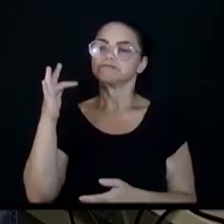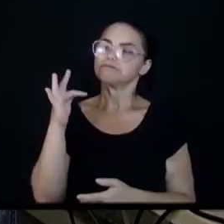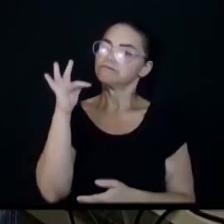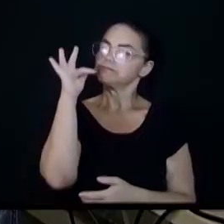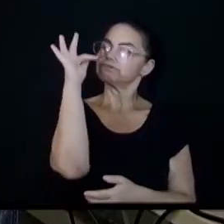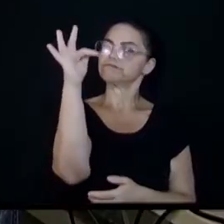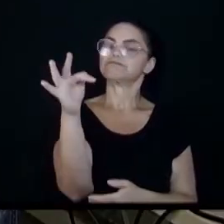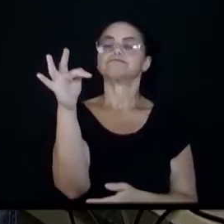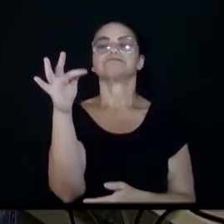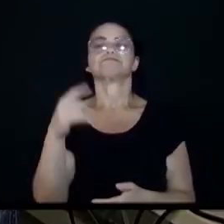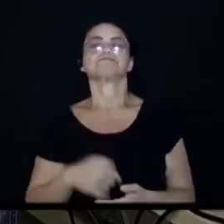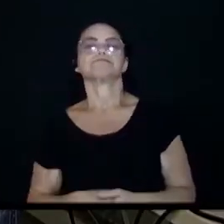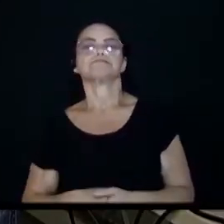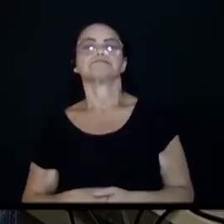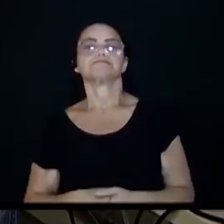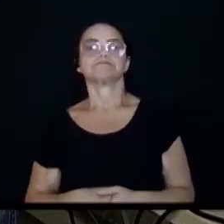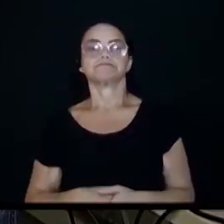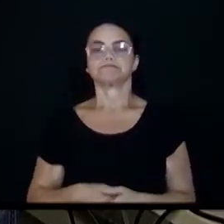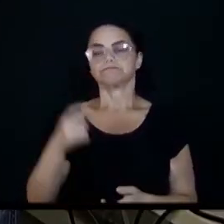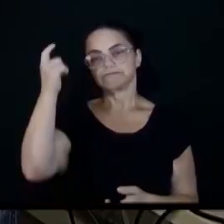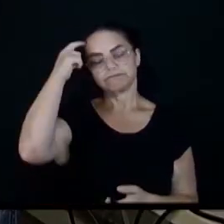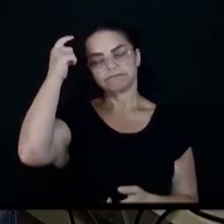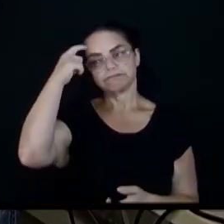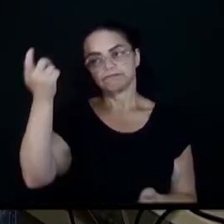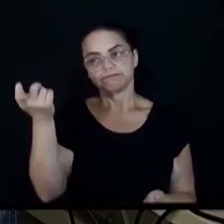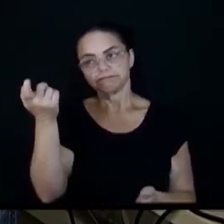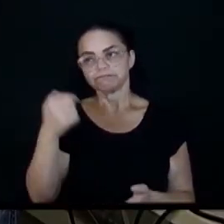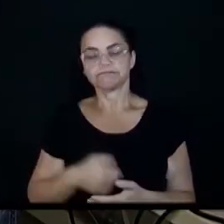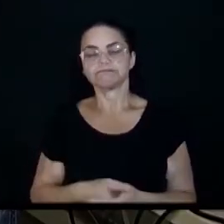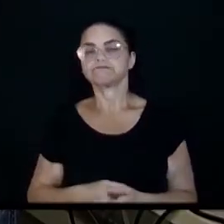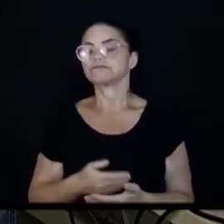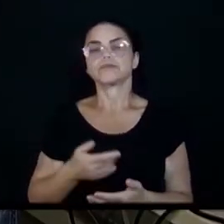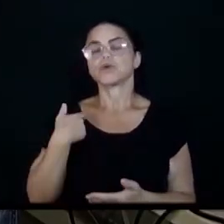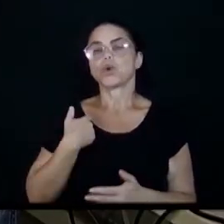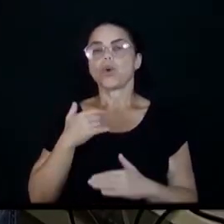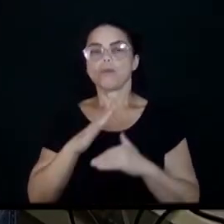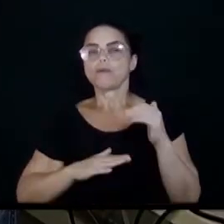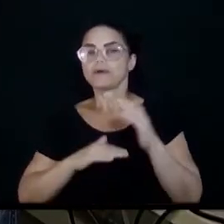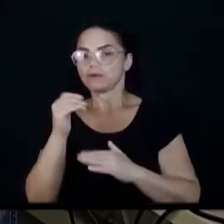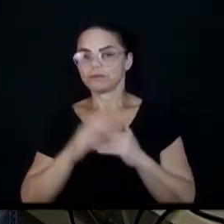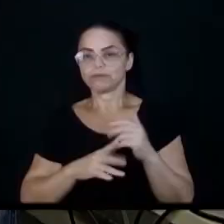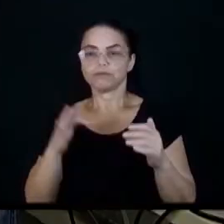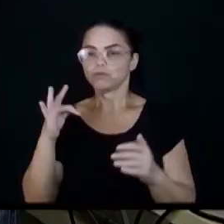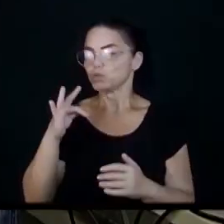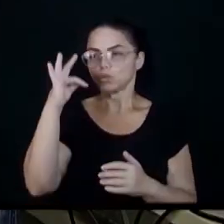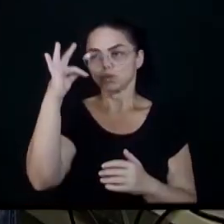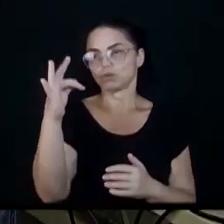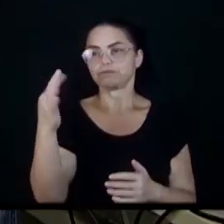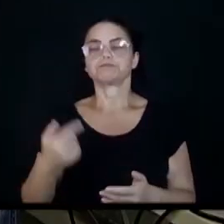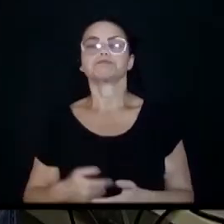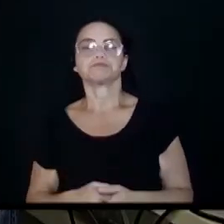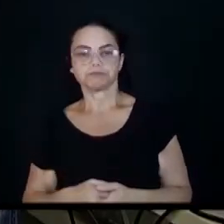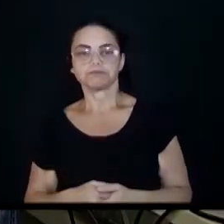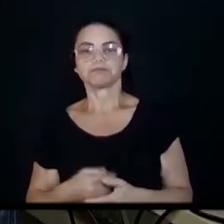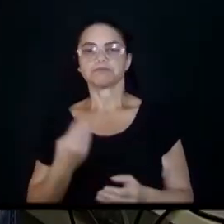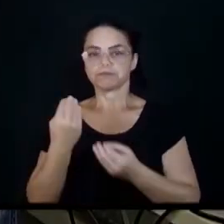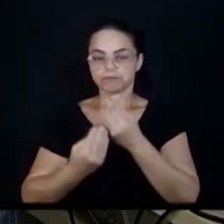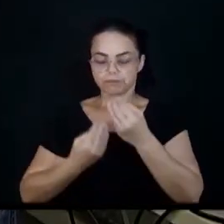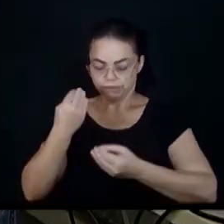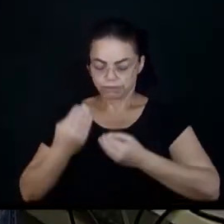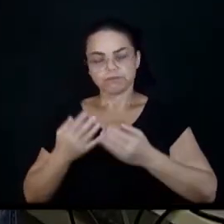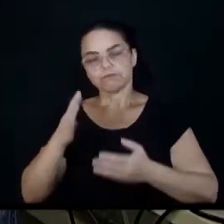repente pensar em algo nessa atividade como uma profissão, de repente, né, como já aconteceu,